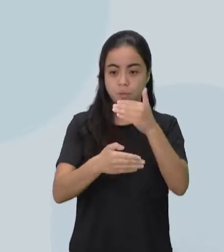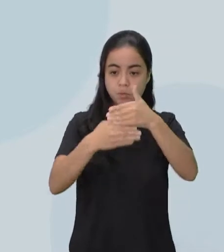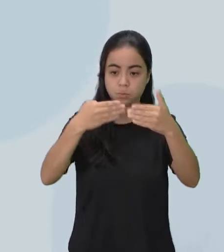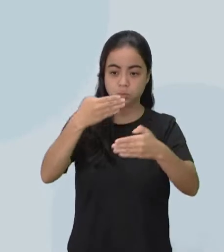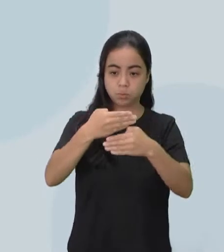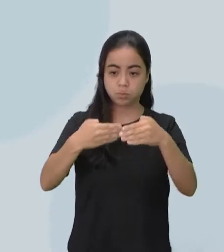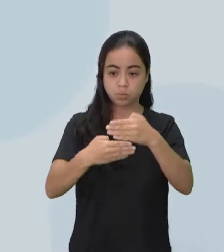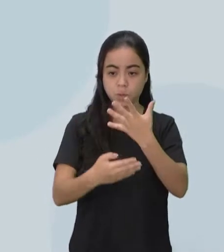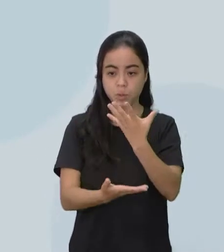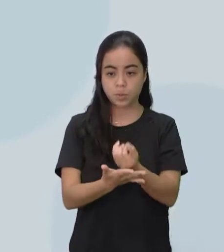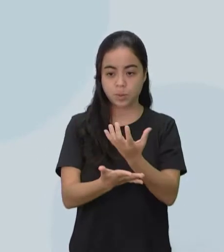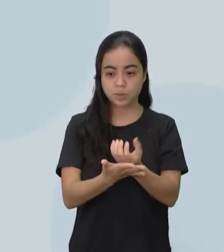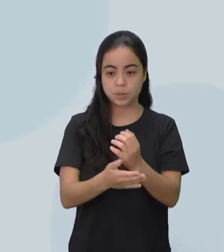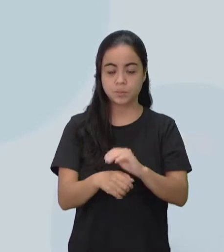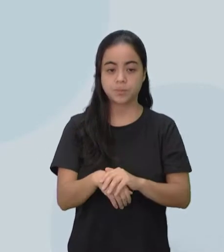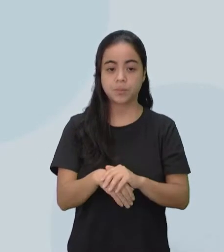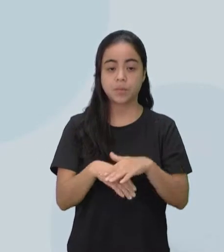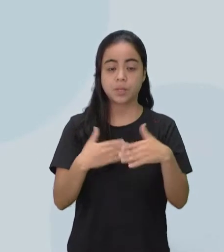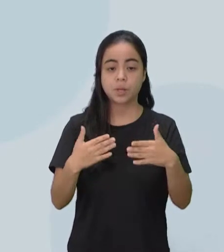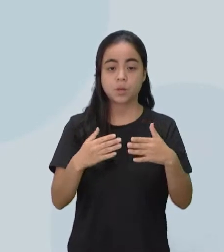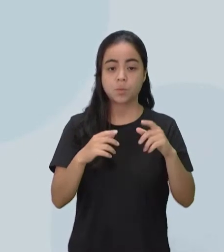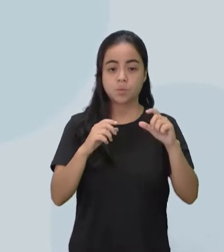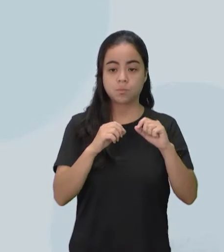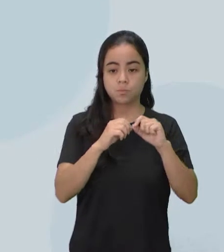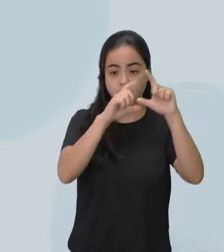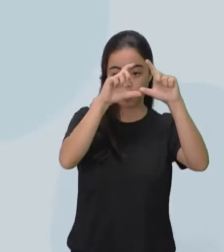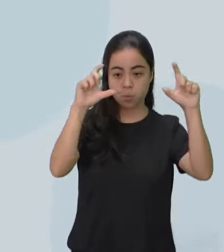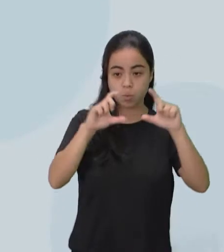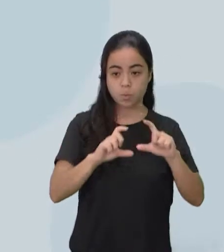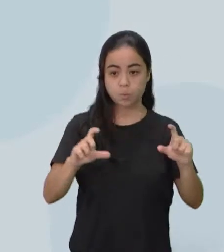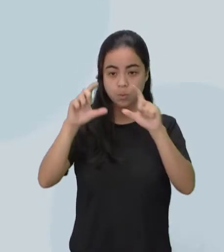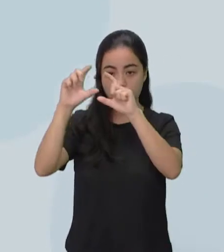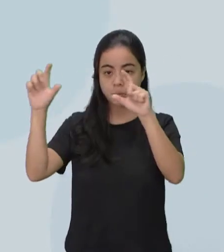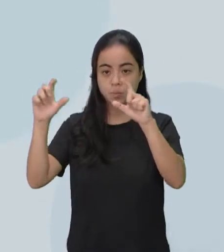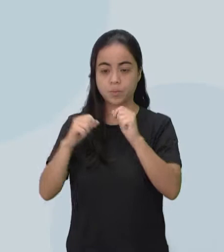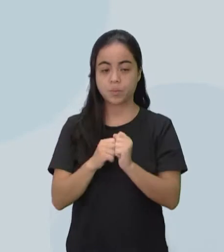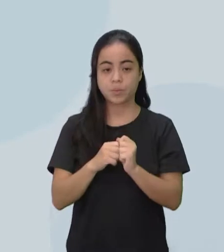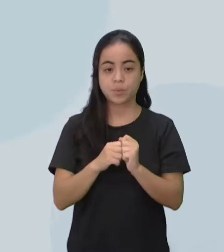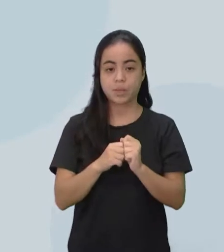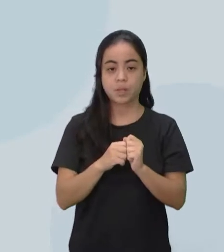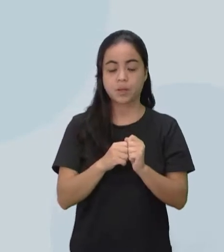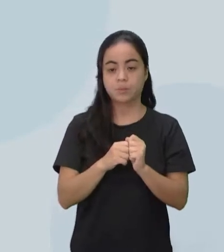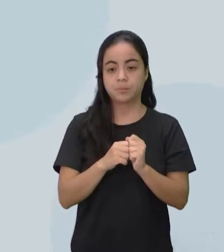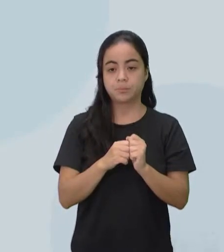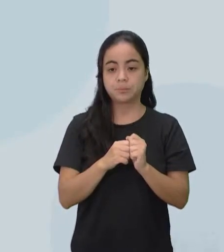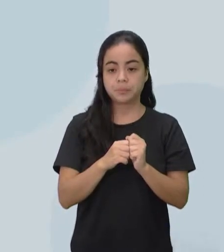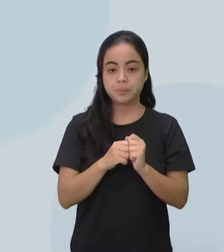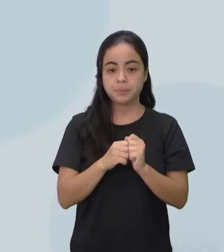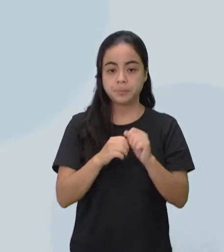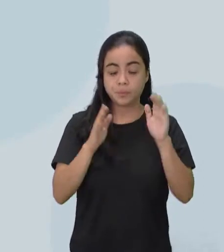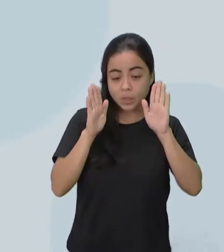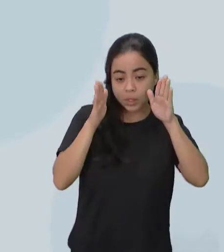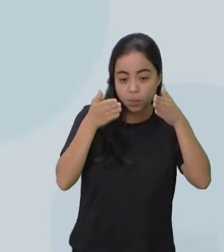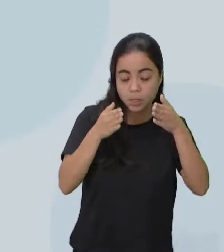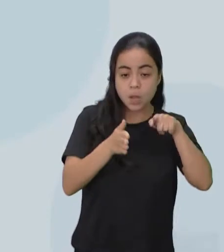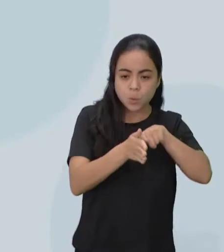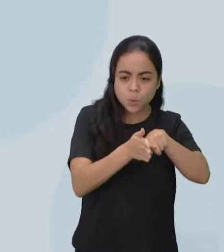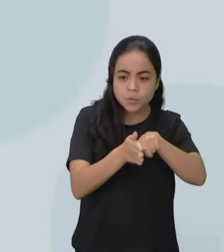repositório. Os nossos eixos estruturantes, né? Então, dentro do nosso componente, os nossos eixos são